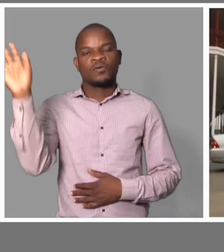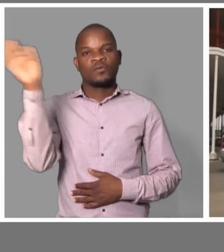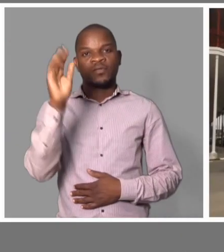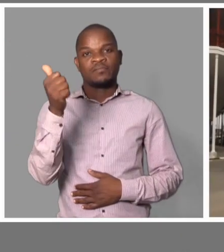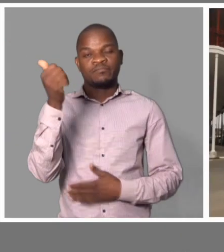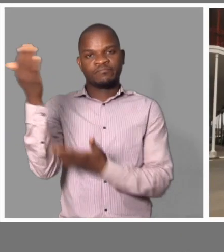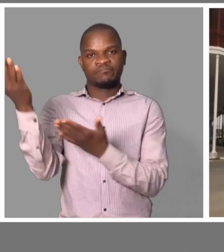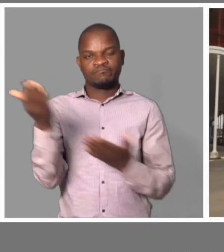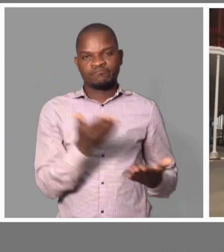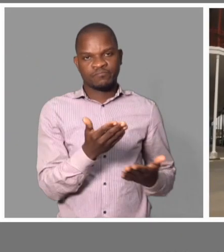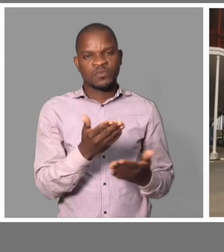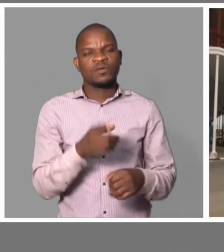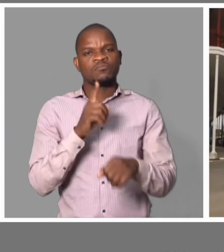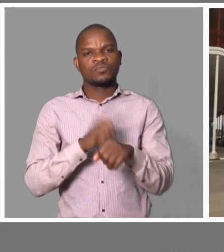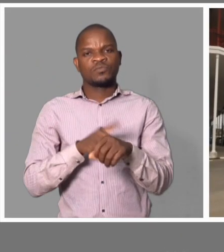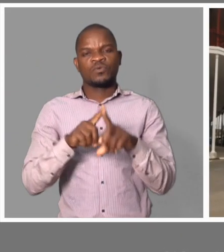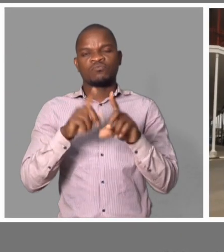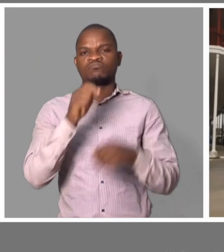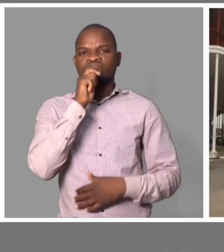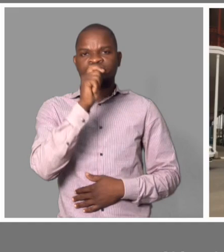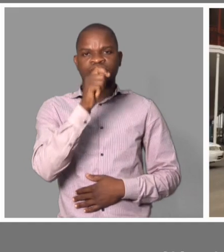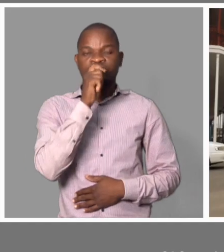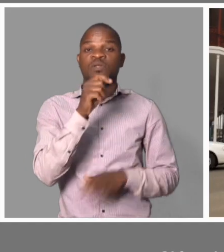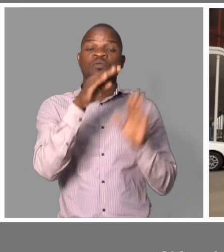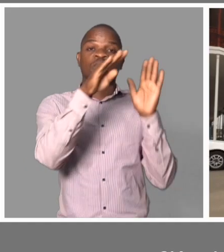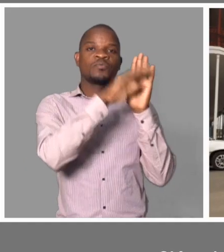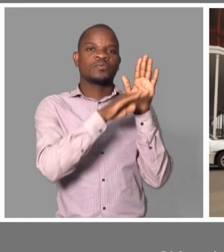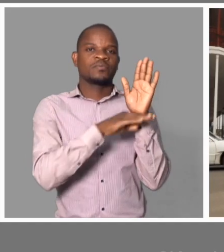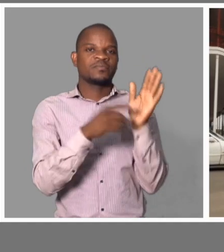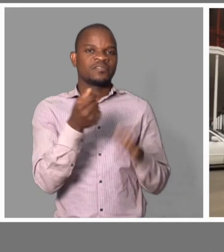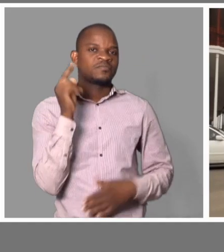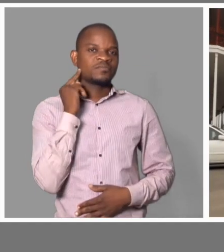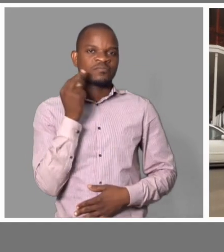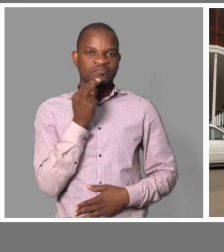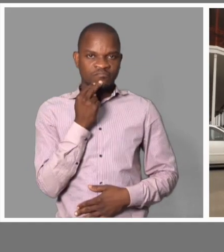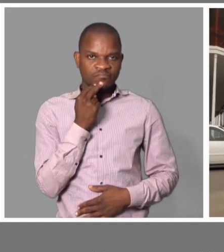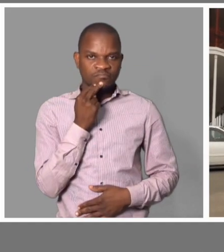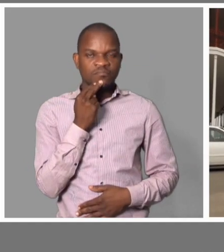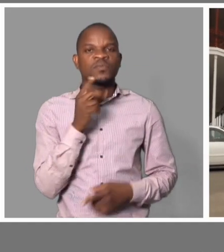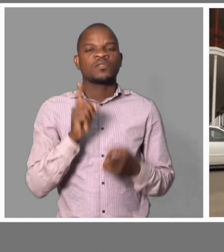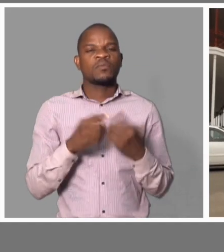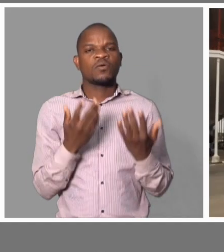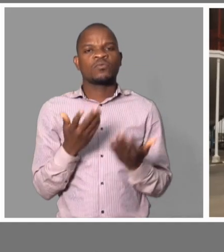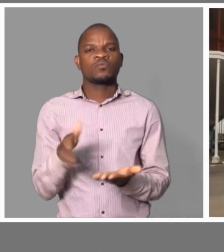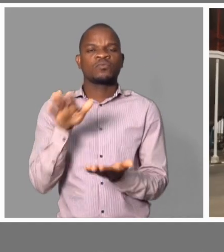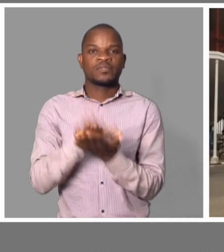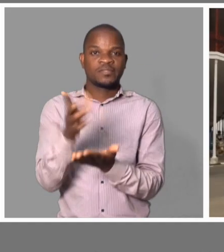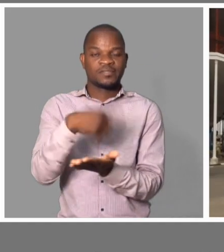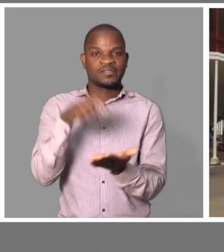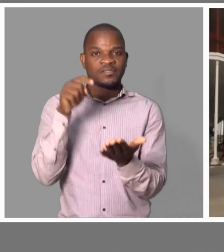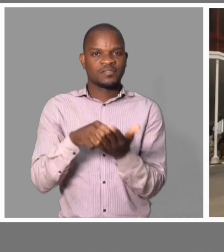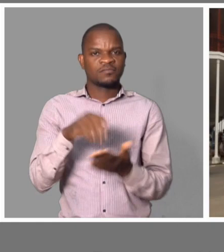Olá, sejam bem-vindos ao espaço dentro do que está no programa da TV Surdo. Vamos perguntar aqui na cidade da Beira. Vamos